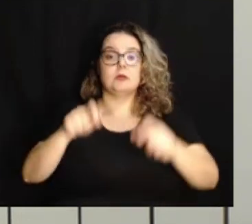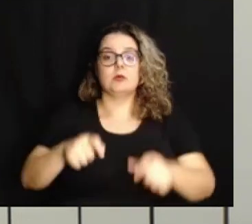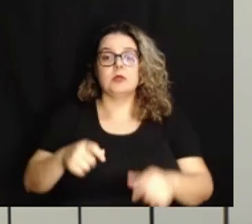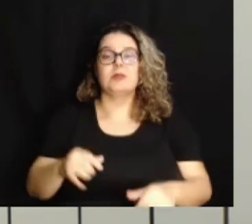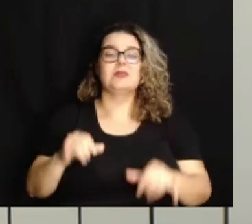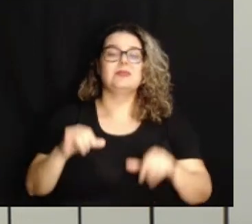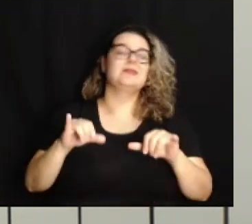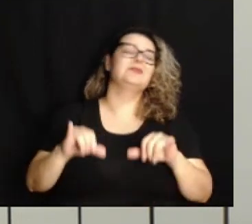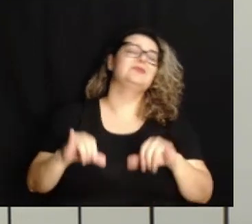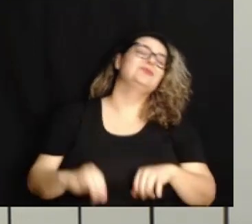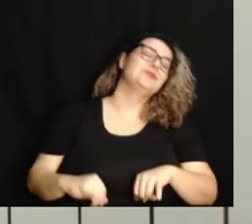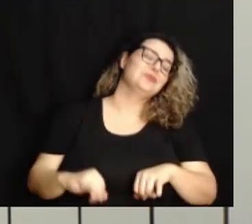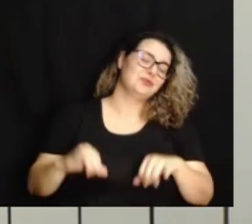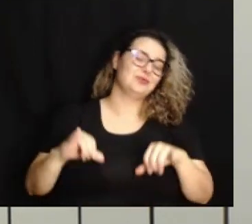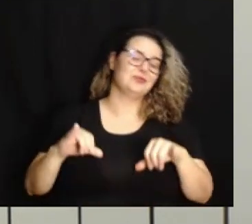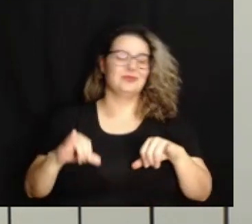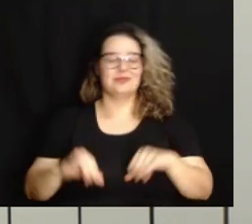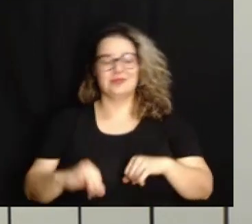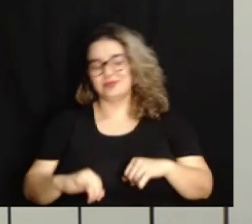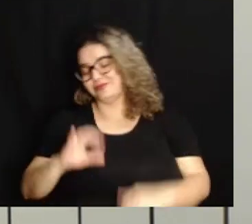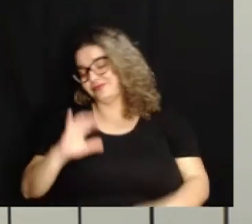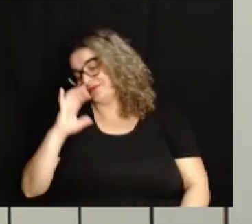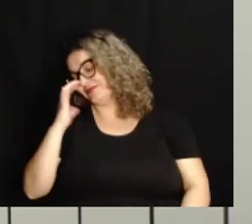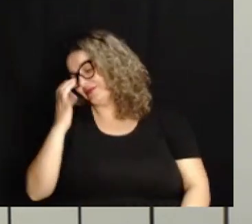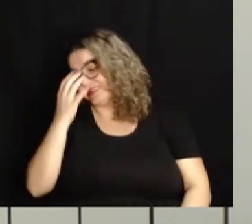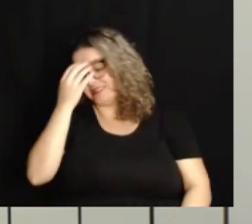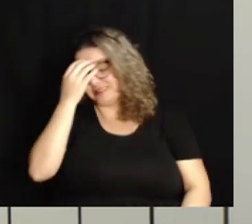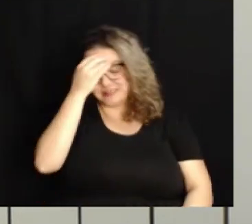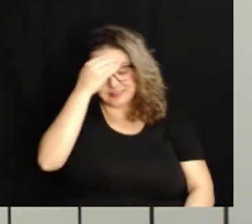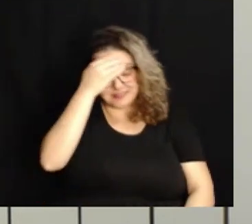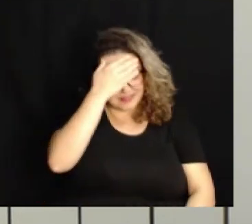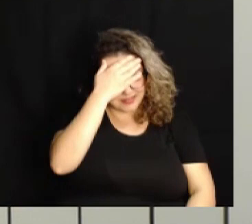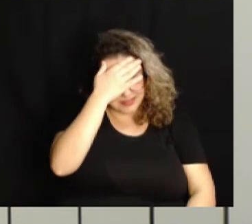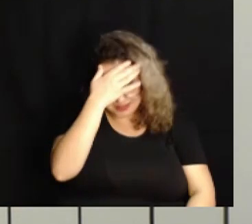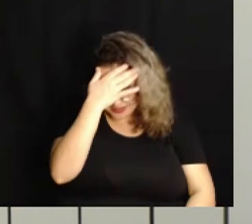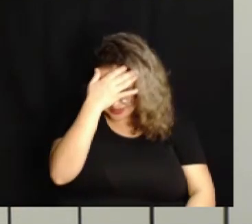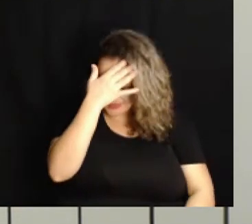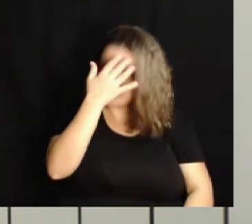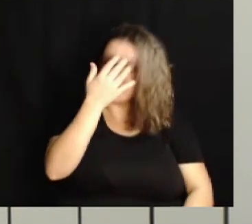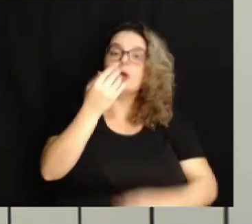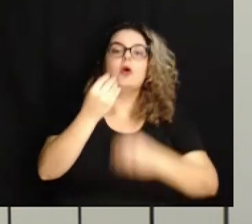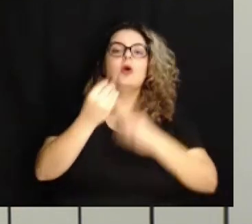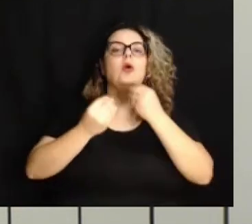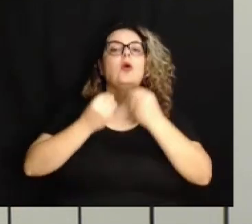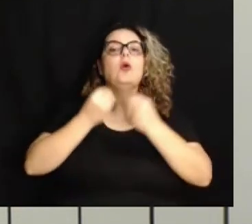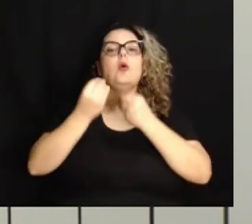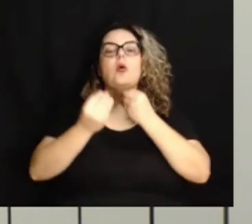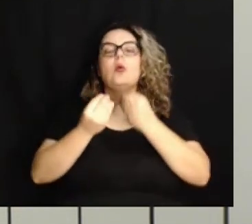o ocorrido. Como continuar vivendo, né?